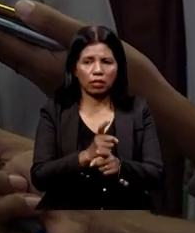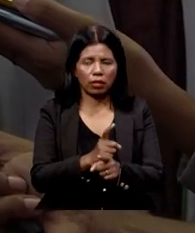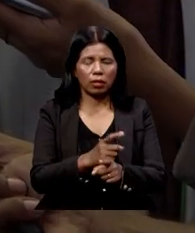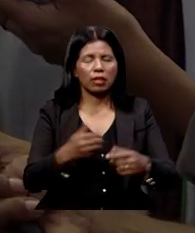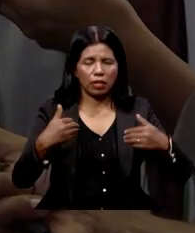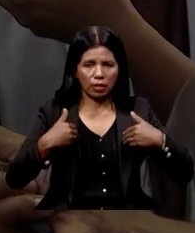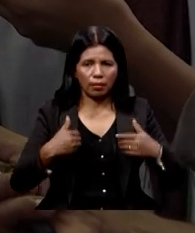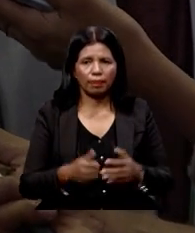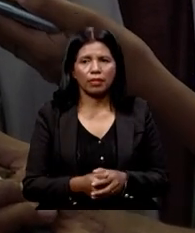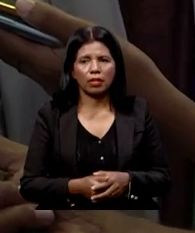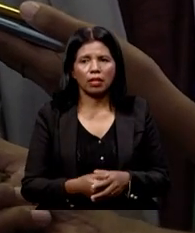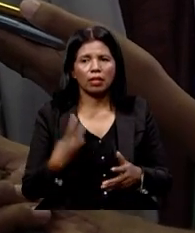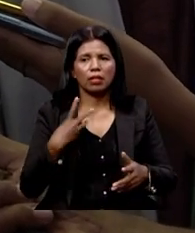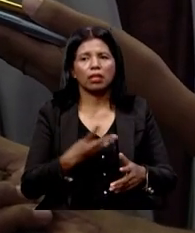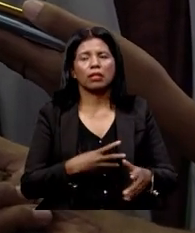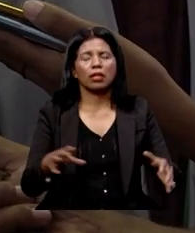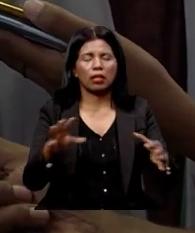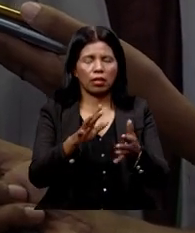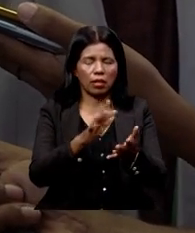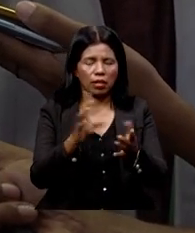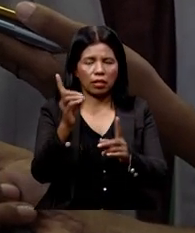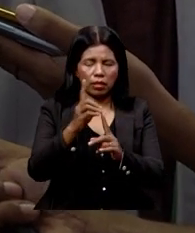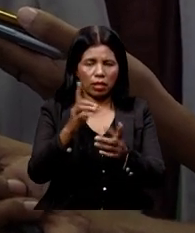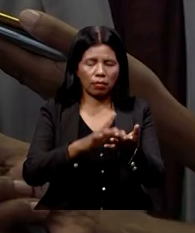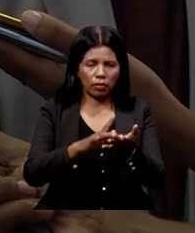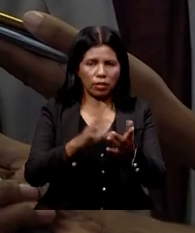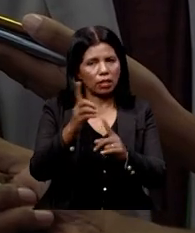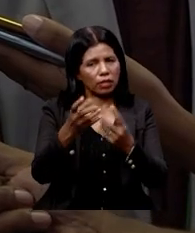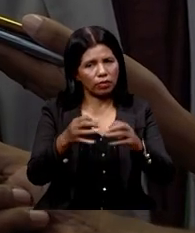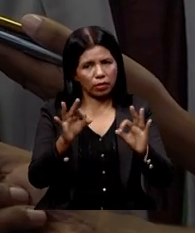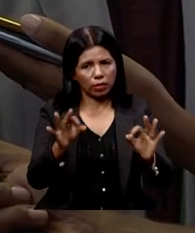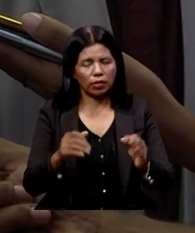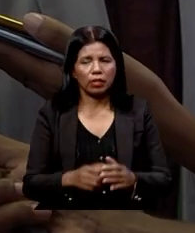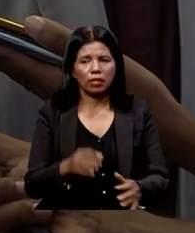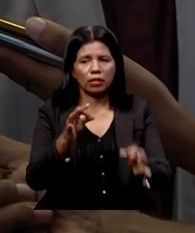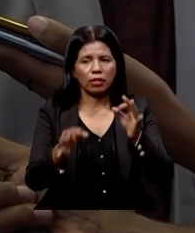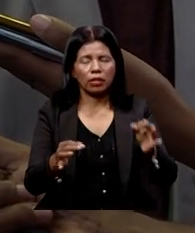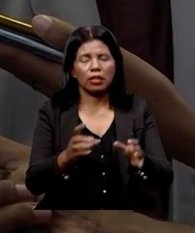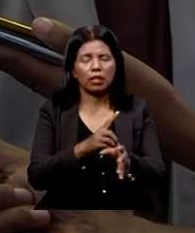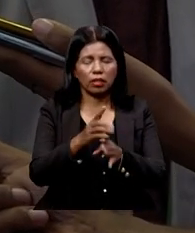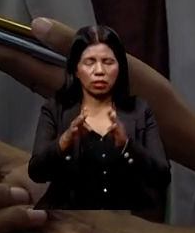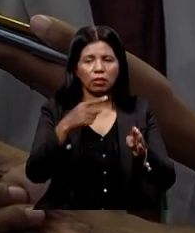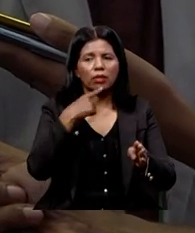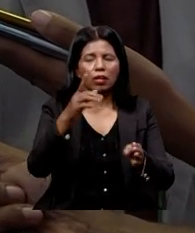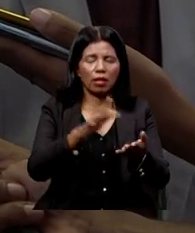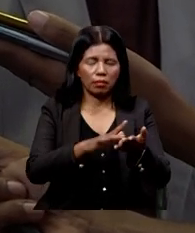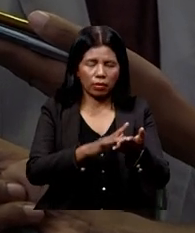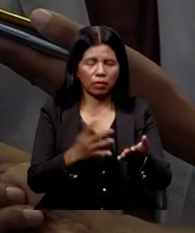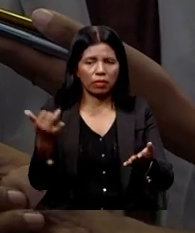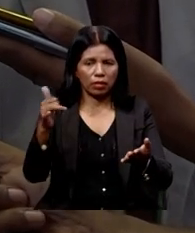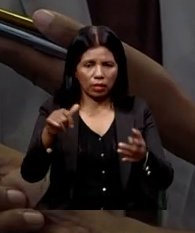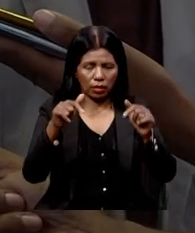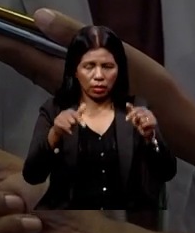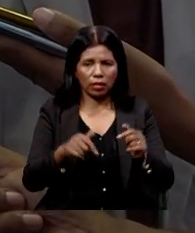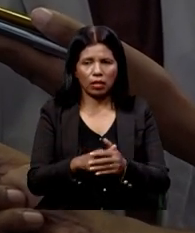ia. Satan, te liga o prazo, aí morgo sernia, né? Expire, né? Se o senhor diretor explicou na imóveis na vema que é né